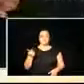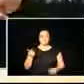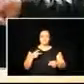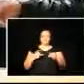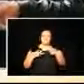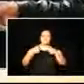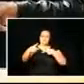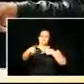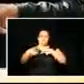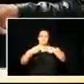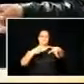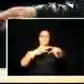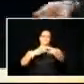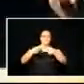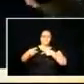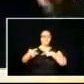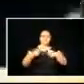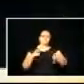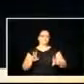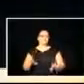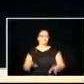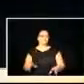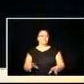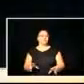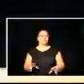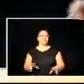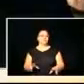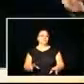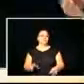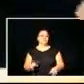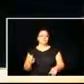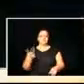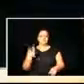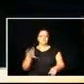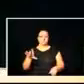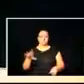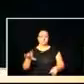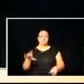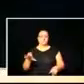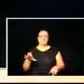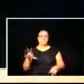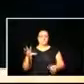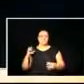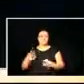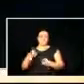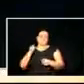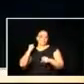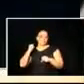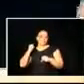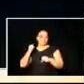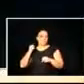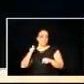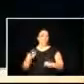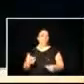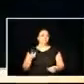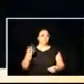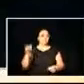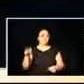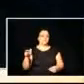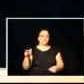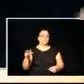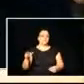só o cidadão se formar lá e esquecer os funcionários. O cidadão que estão lá, os funcionários que estão lá, estão lá para fazer o